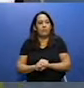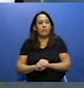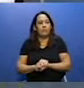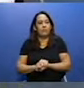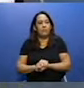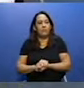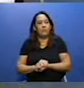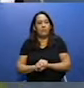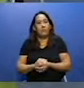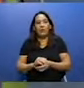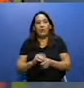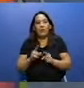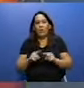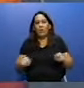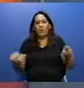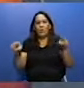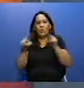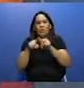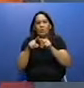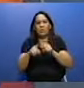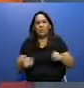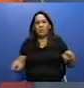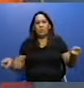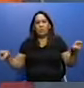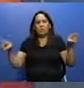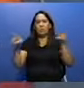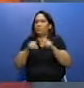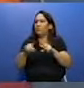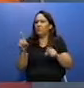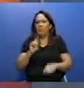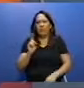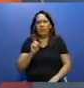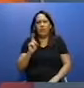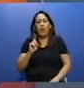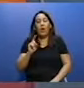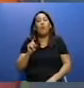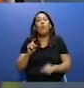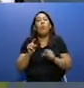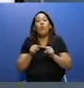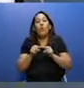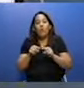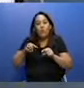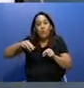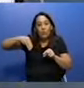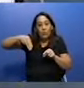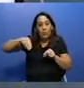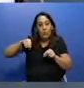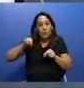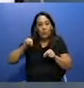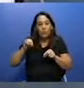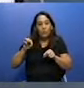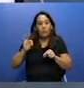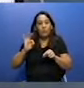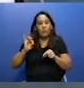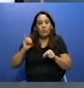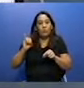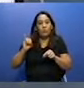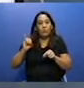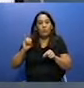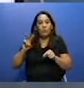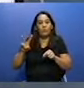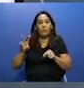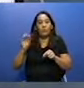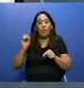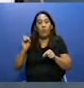lá e contorna a sequência inteira. Não, o motivo é aonde a minha